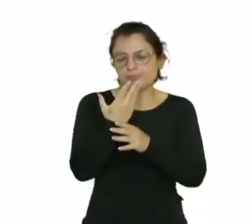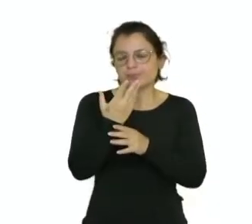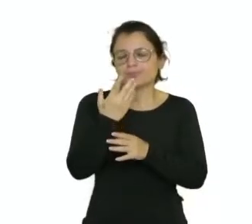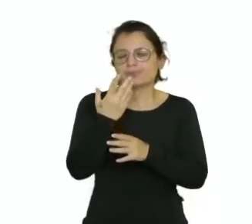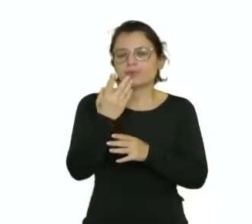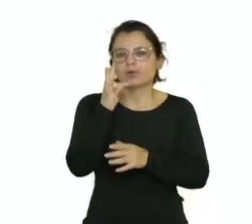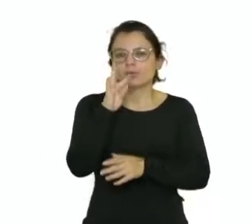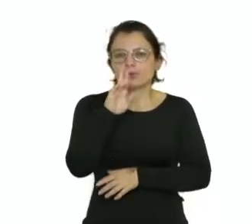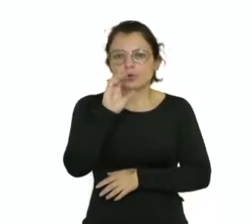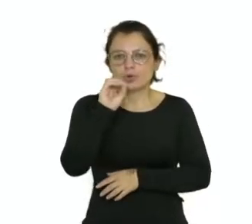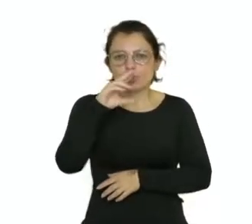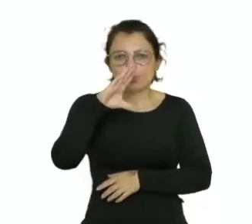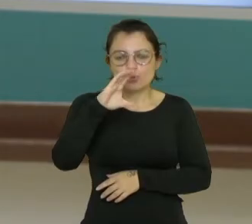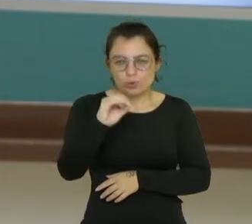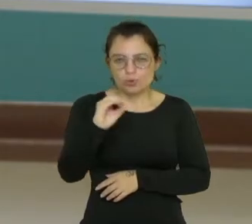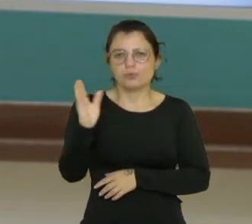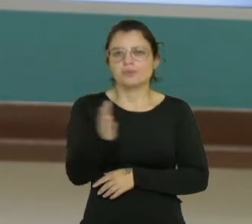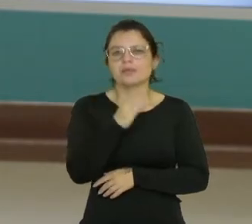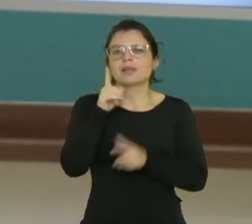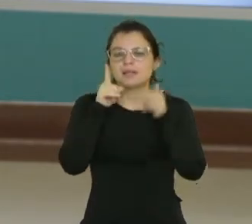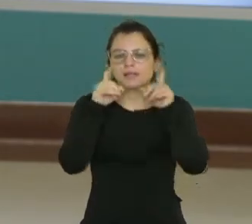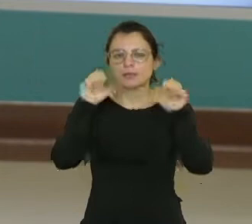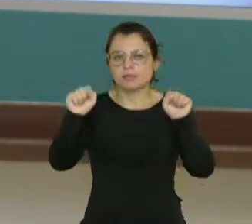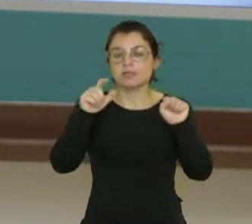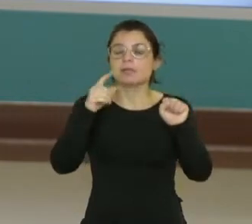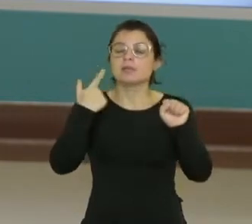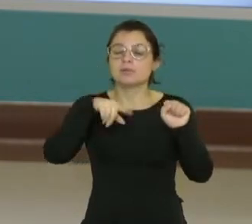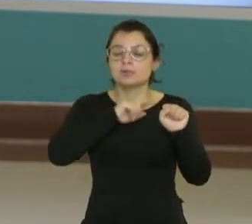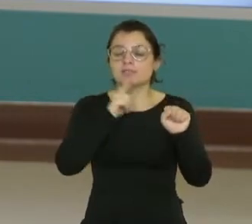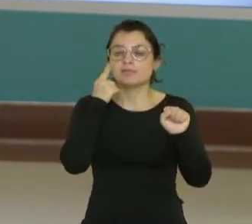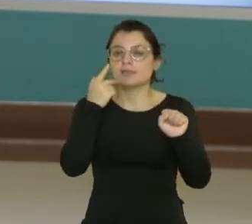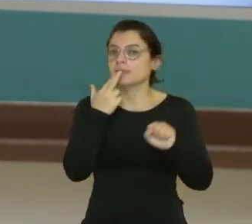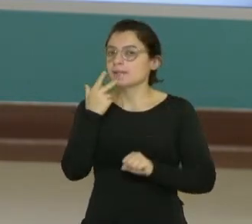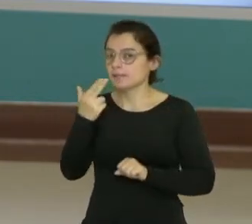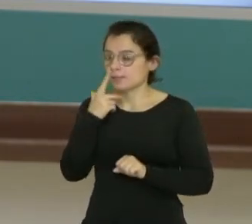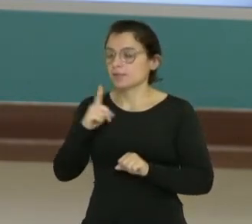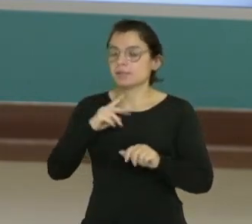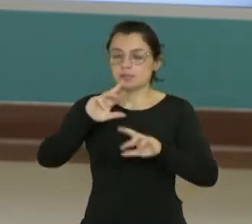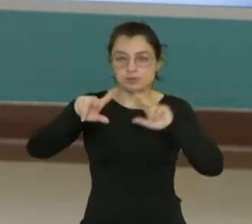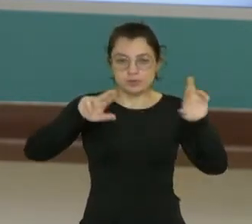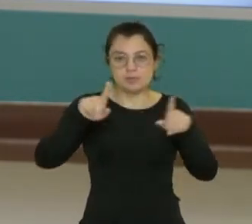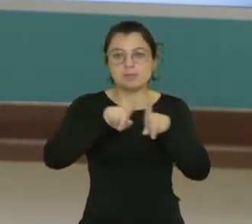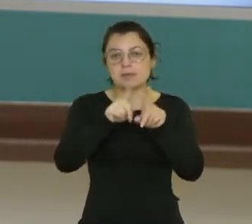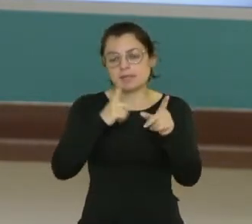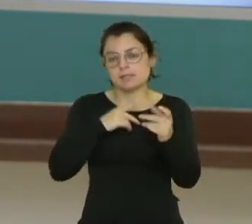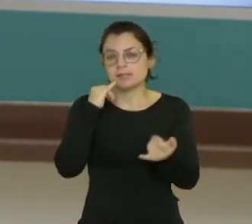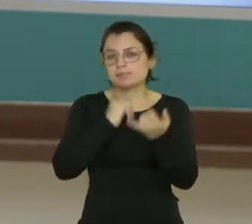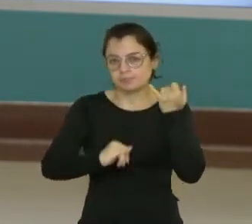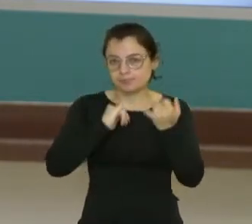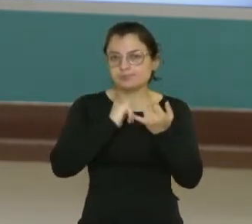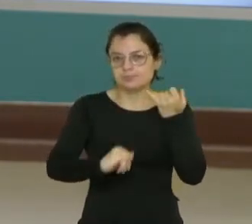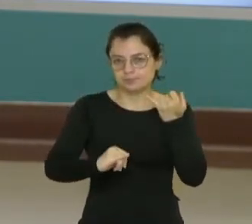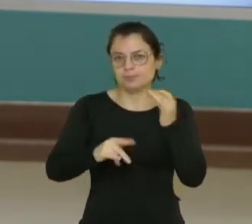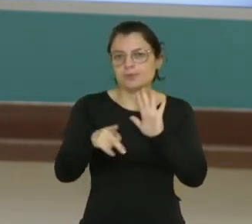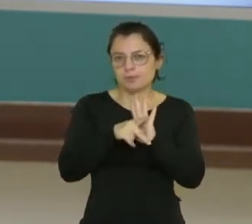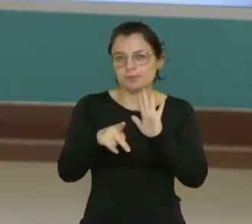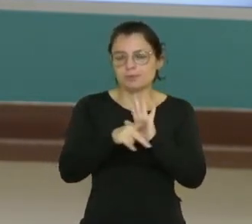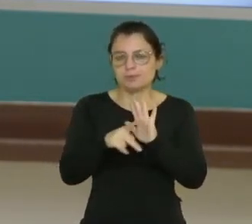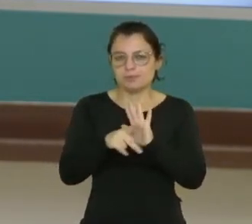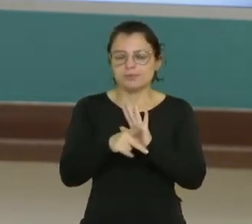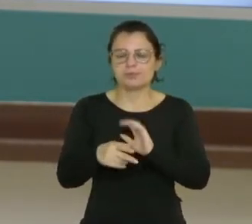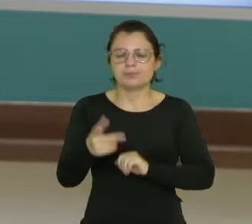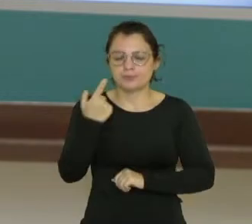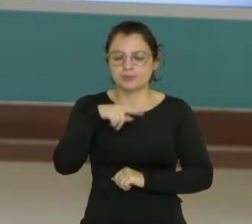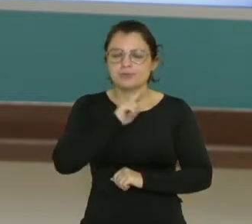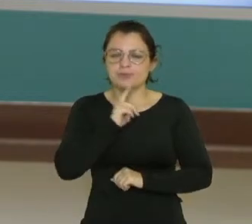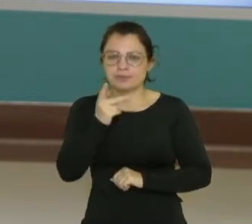isso que nós vamos ver que a língua, embora seja diferente, existem semelhanças da língua falada pelos